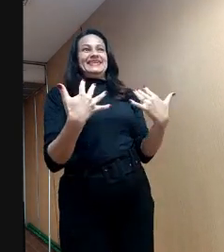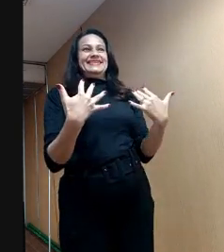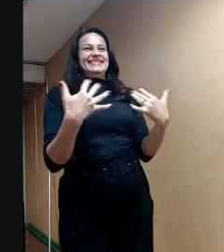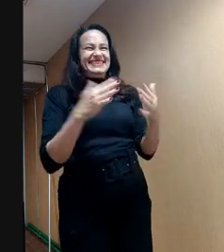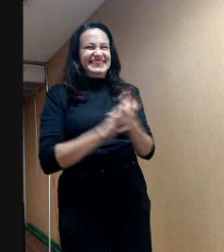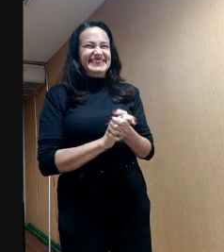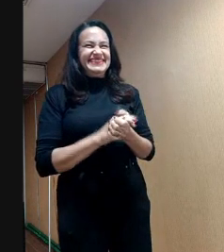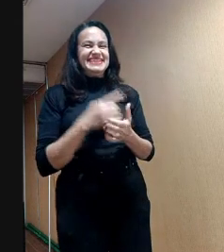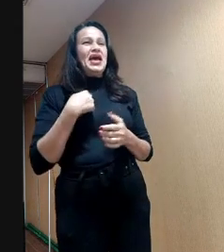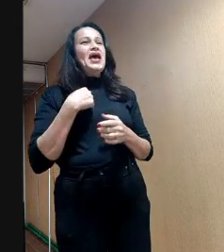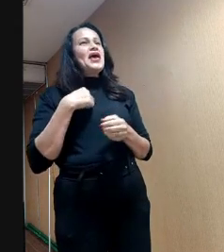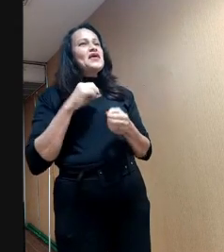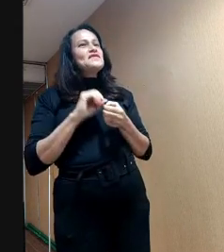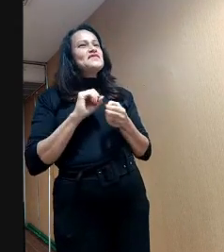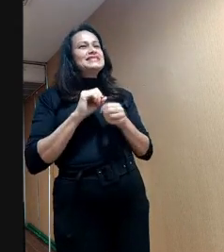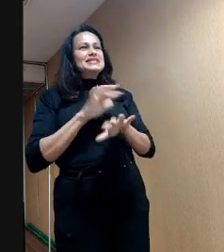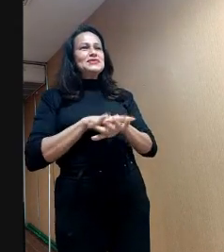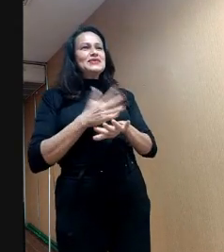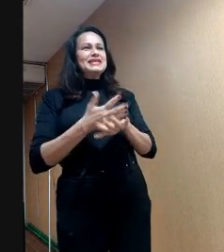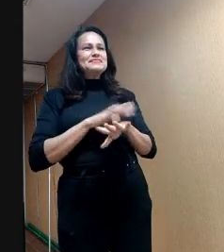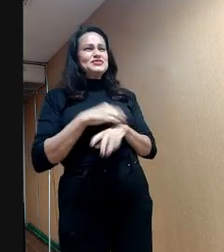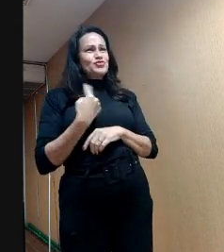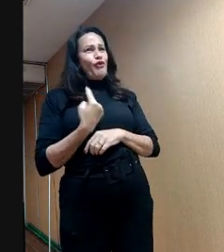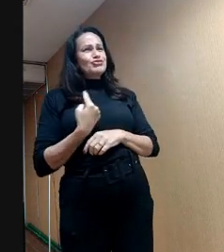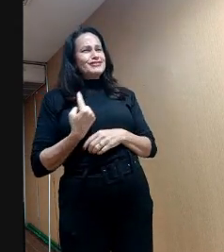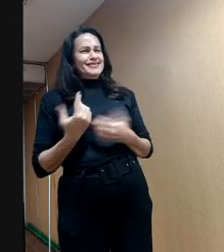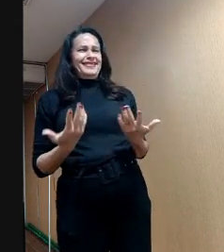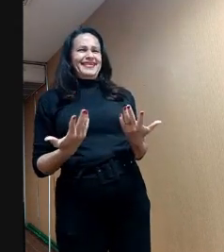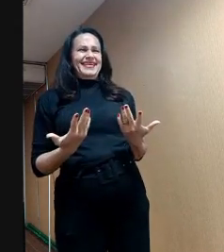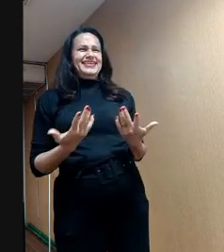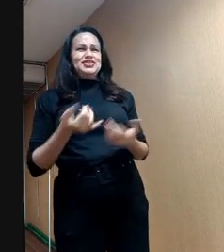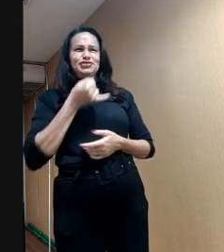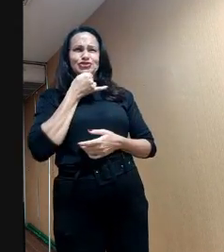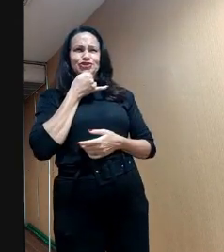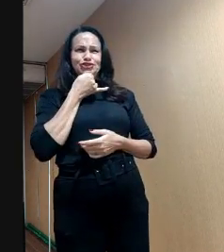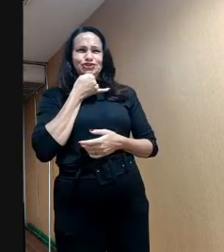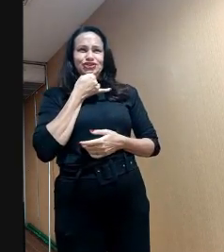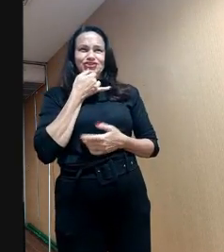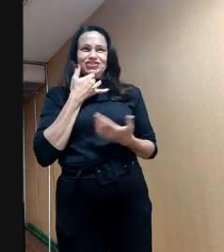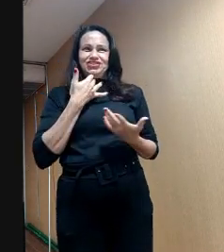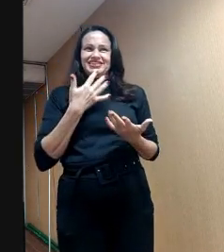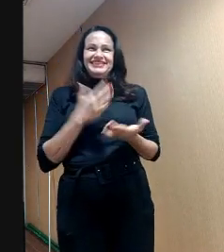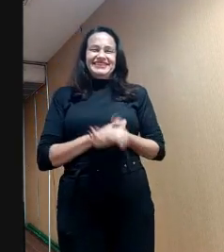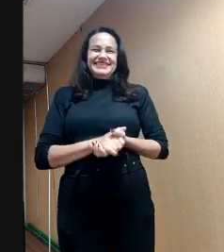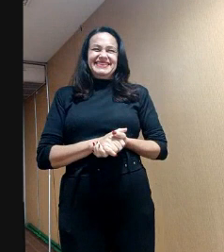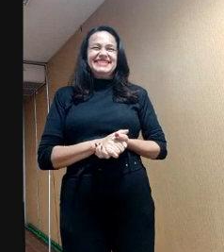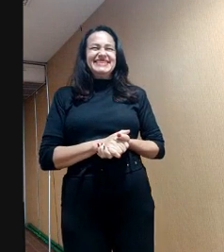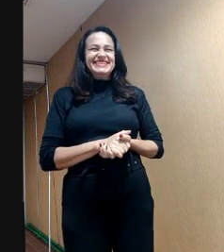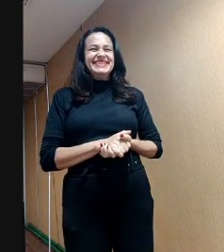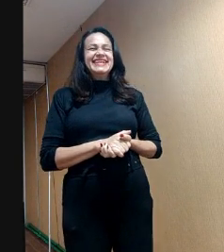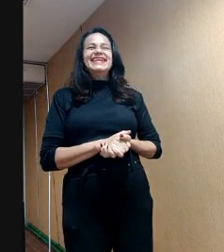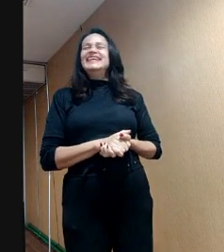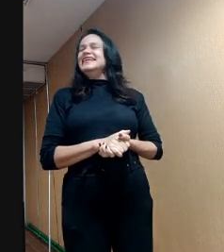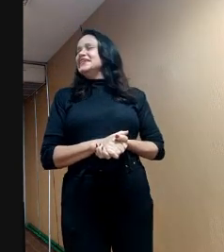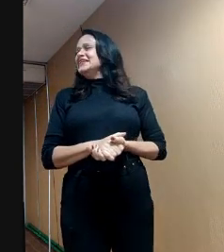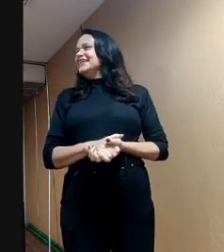Pesqueira. Um grande abraço a todos e todas, uma boa noite e um excelente dia de trabalho para vocês aí.